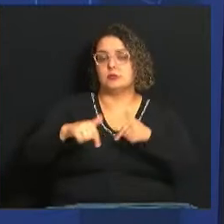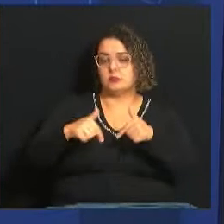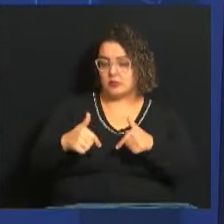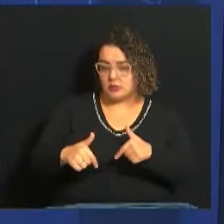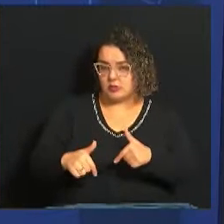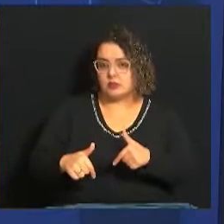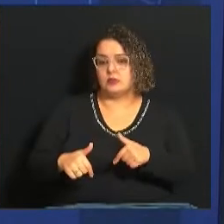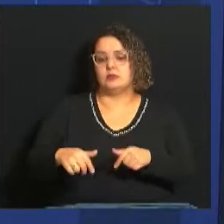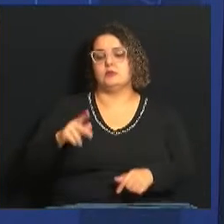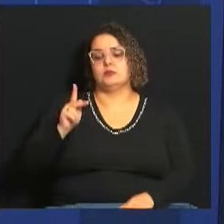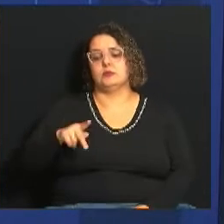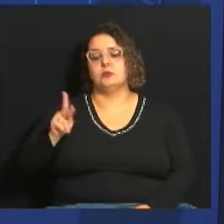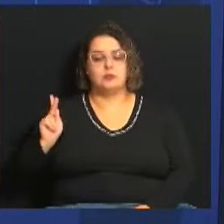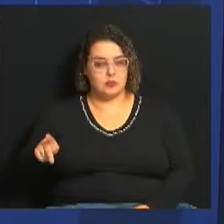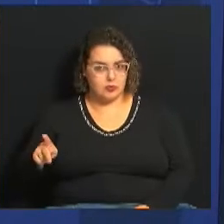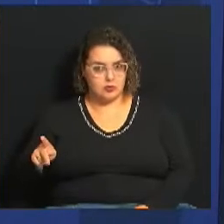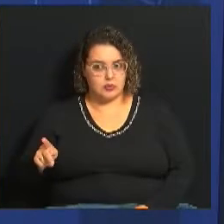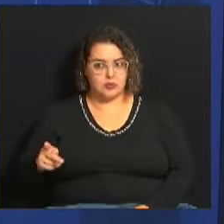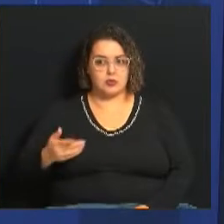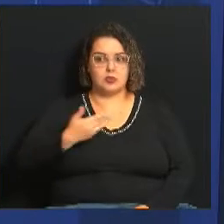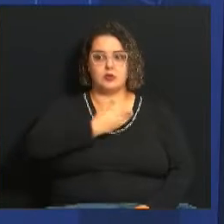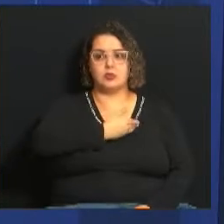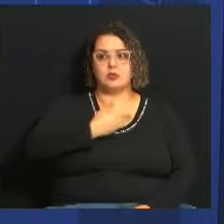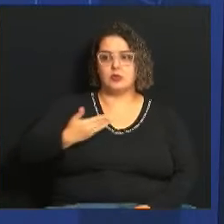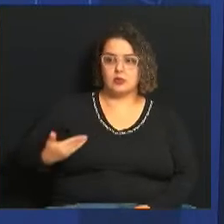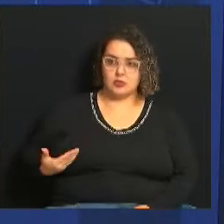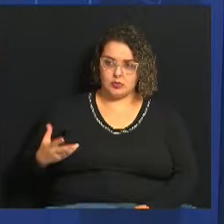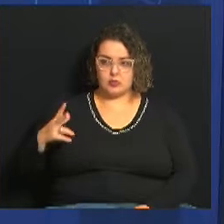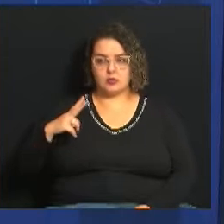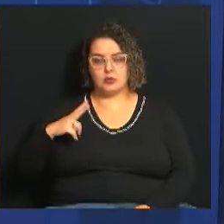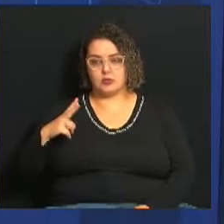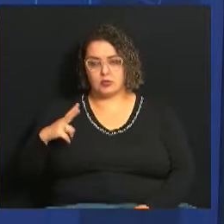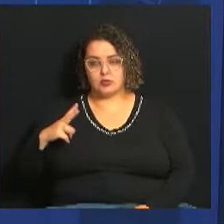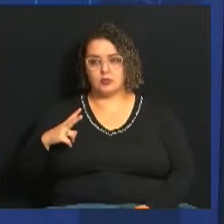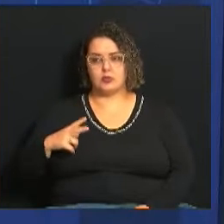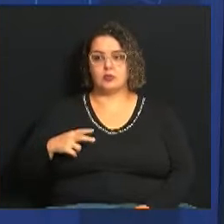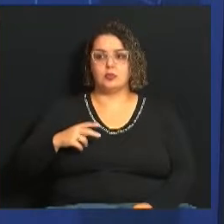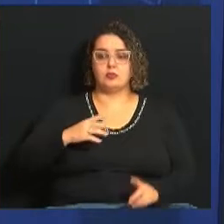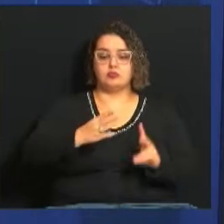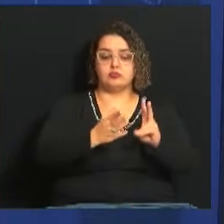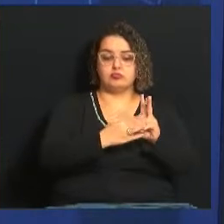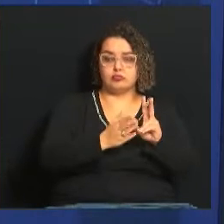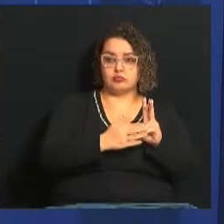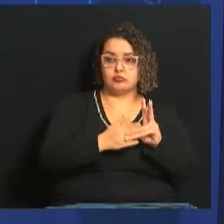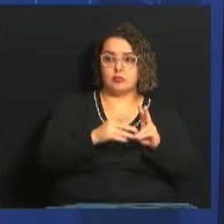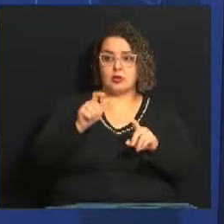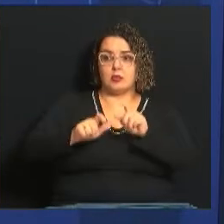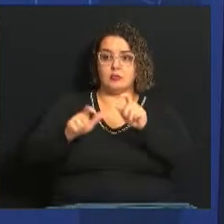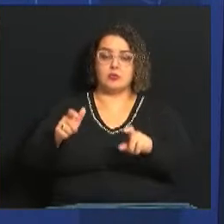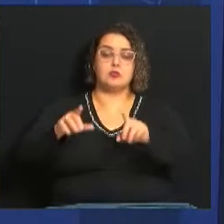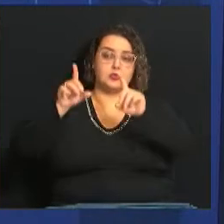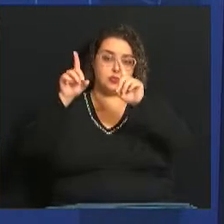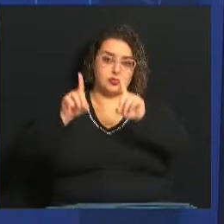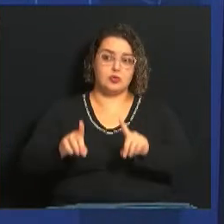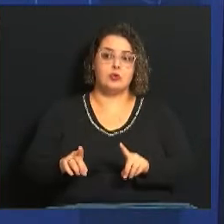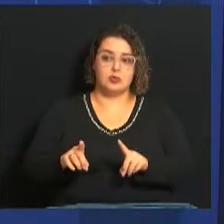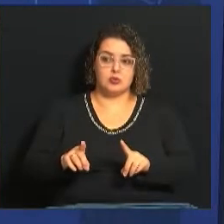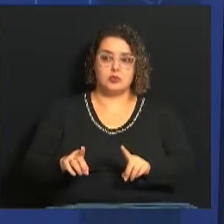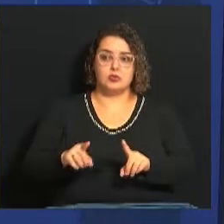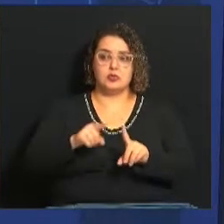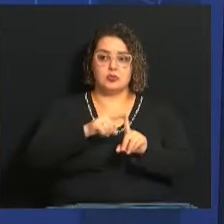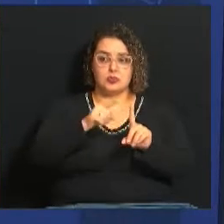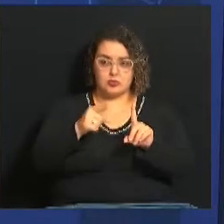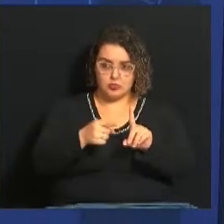professores das redes pública e privada, povos indígenas, pessoas com deficiência, gestantes